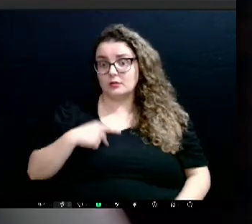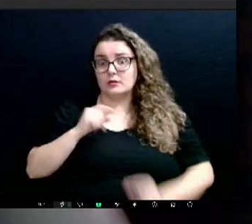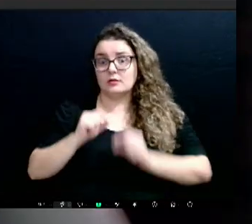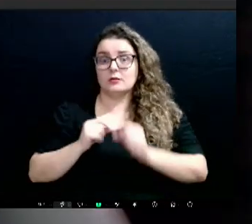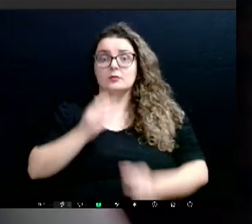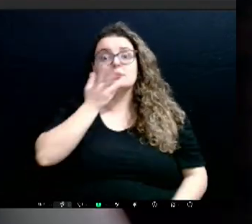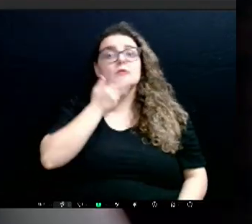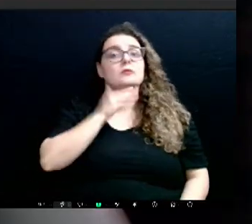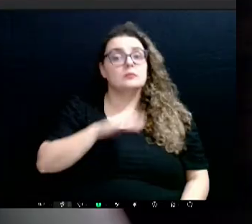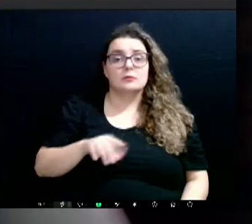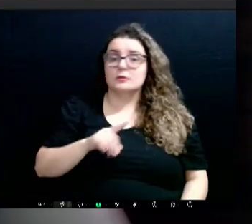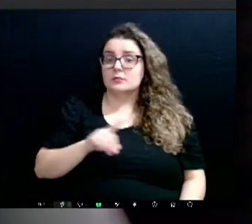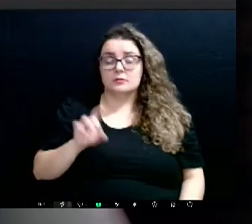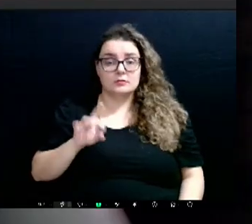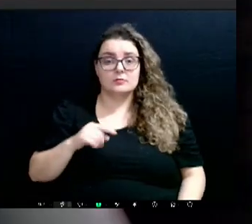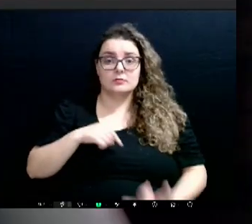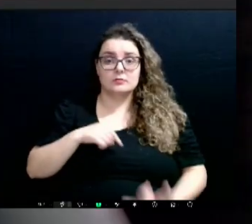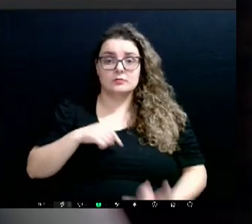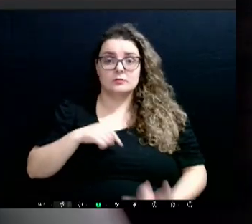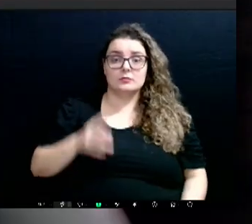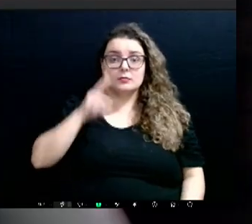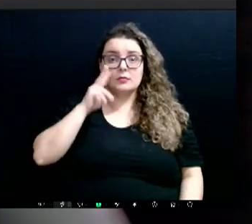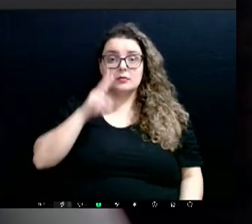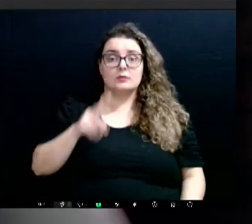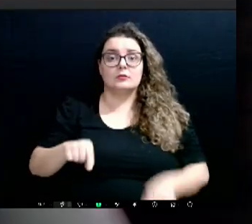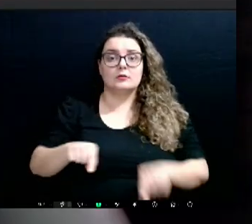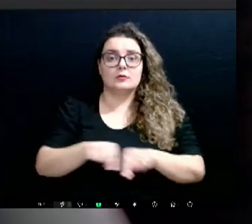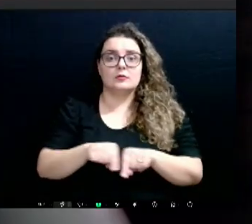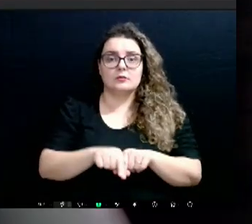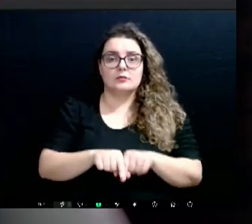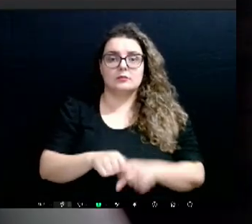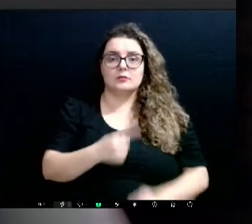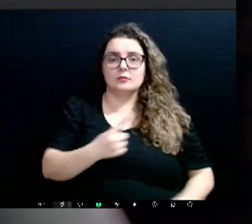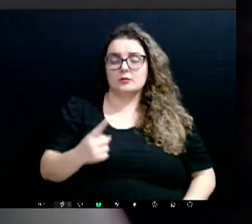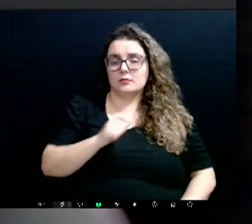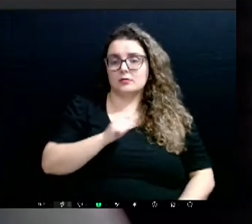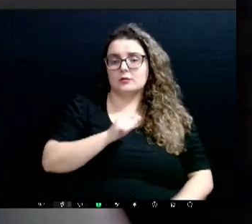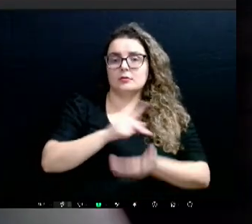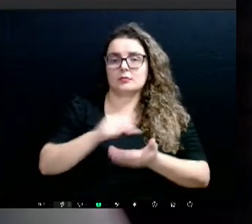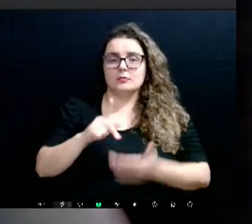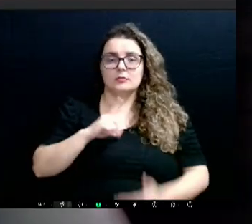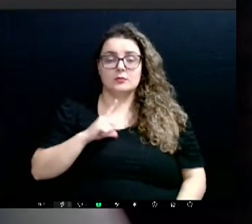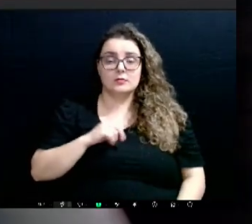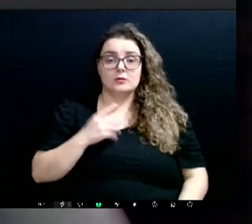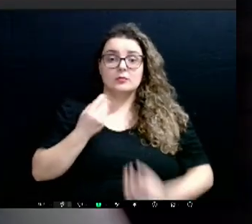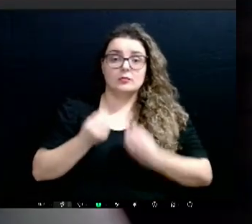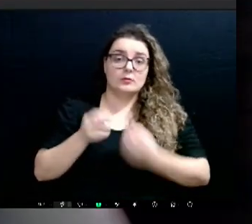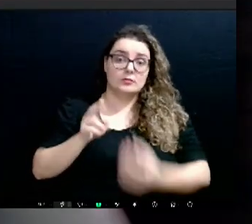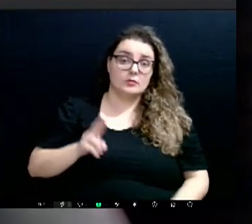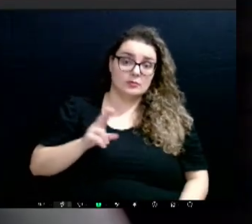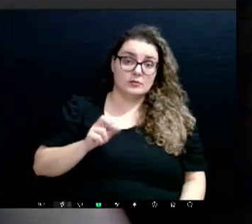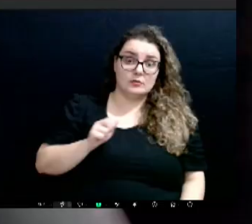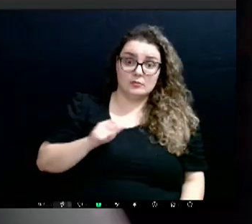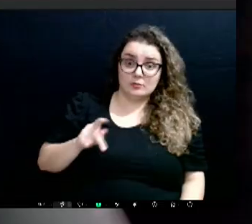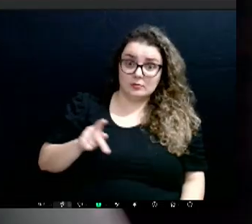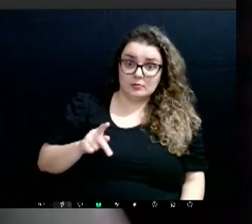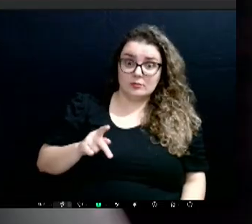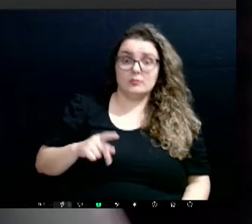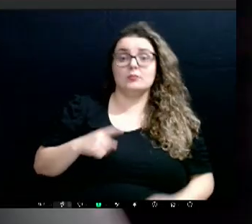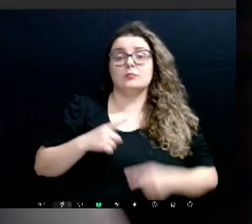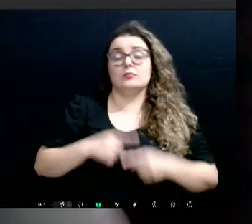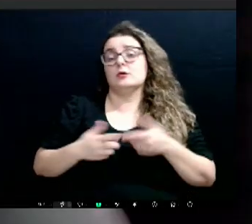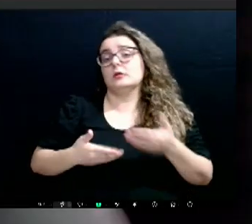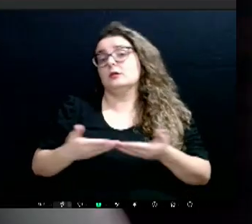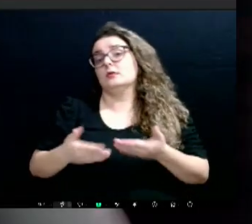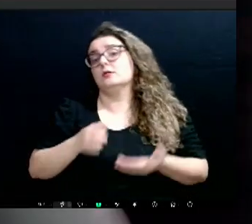só o celular, é só você olhar também cada aplicativo que você tem. Como é que você usa esse aplicativo? Para que é que está servindo esse